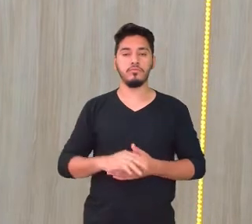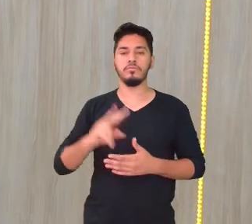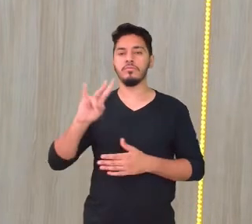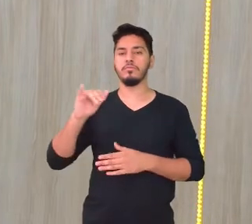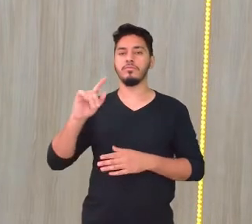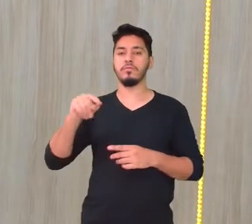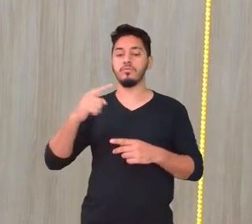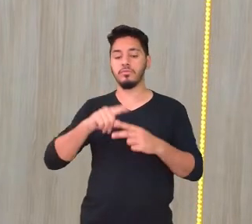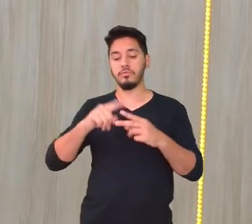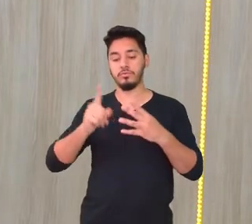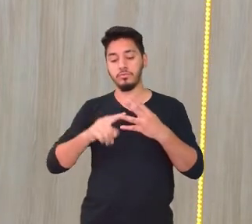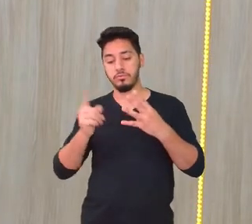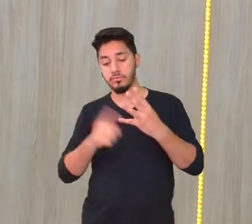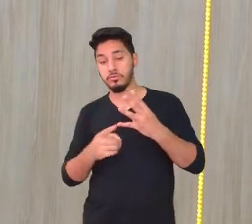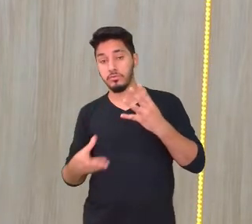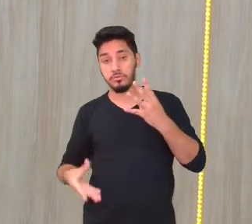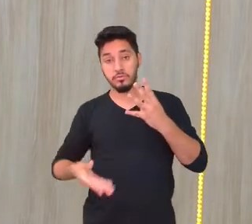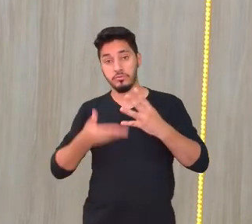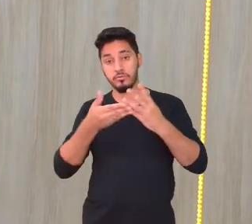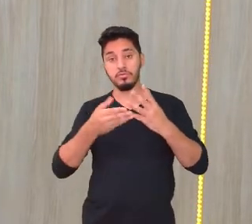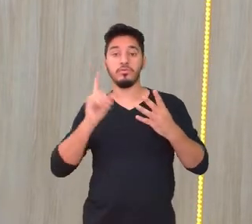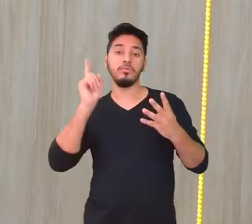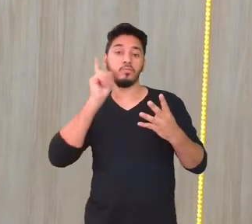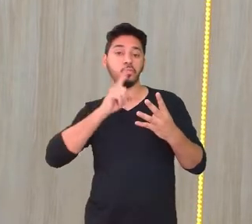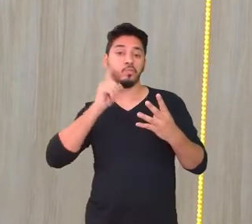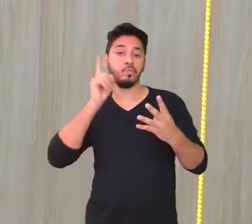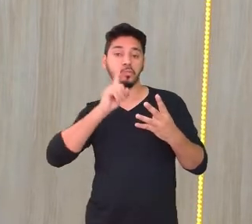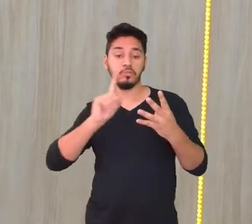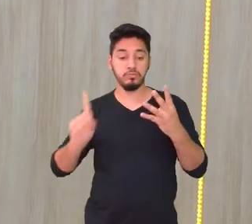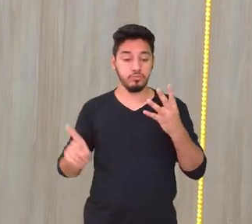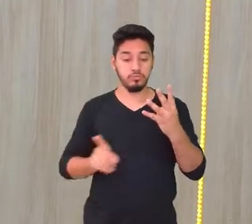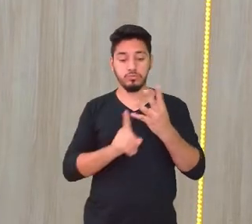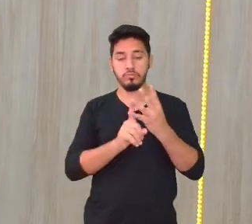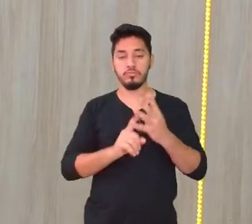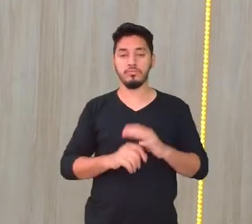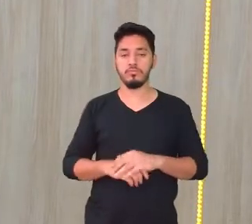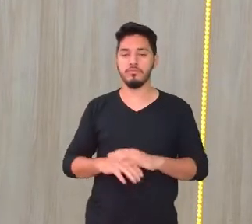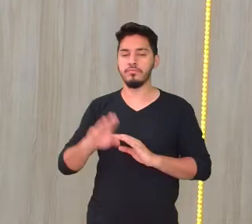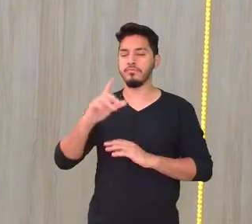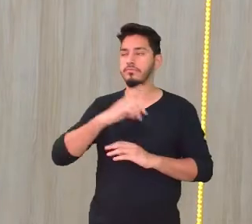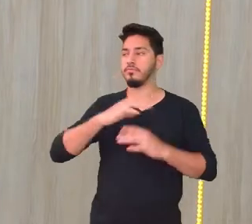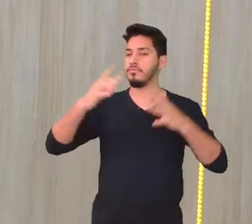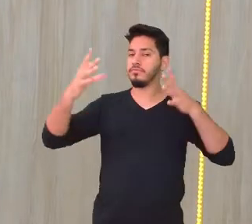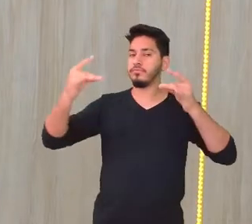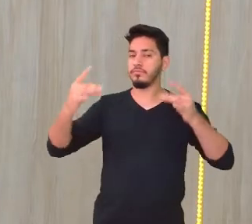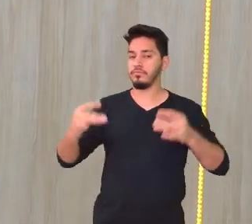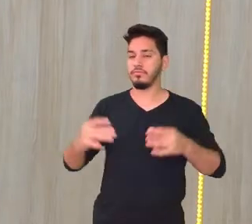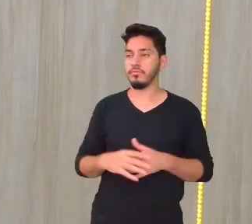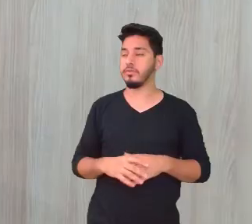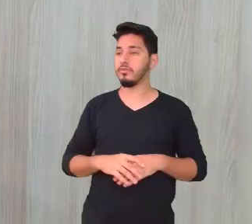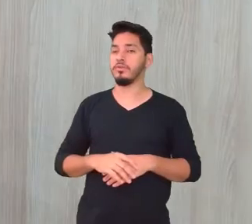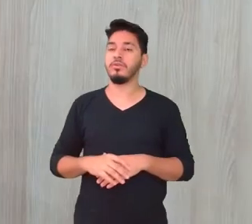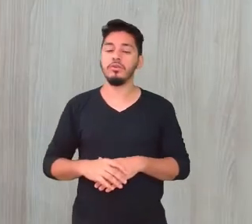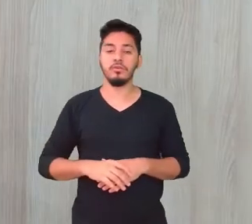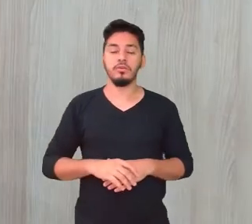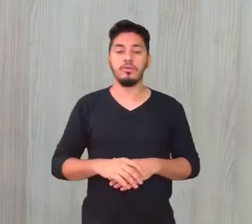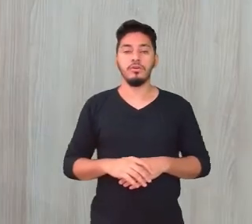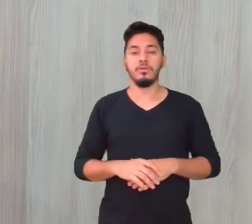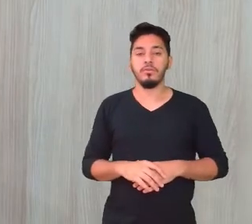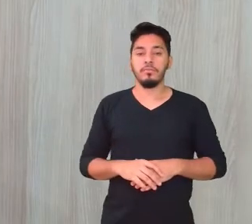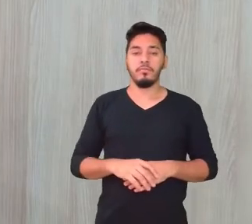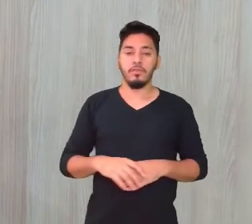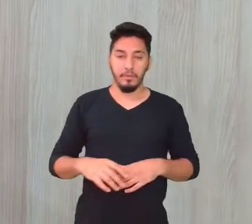grupo dos Estados Unidos da América. Então a gente vai ter... Tem um detalhe aí, viu, Lulu? Tem um detalhe aí. Eu costumo dizer, viu, meu